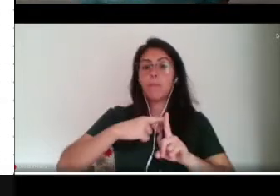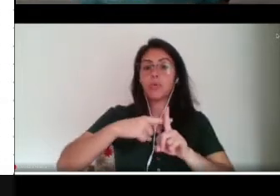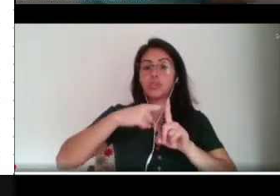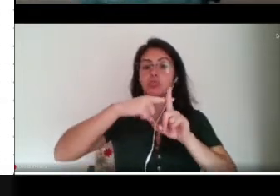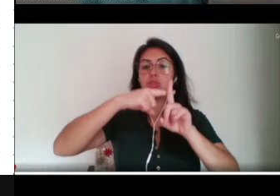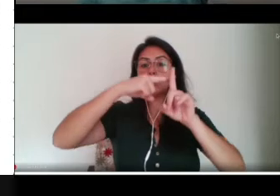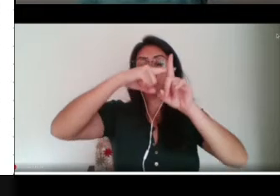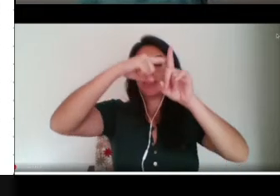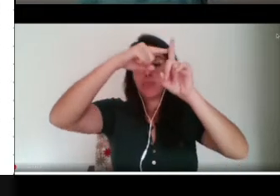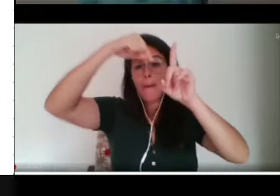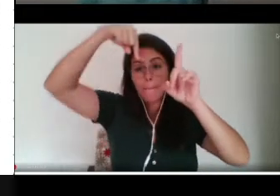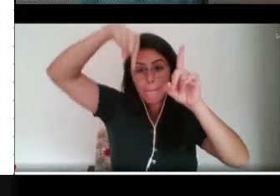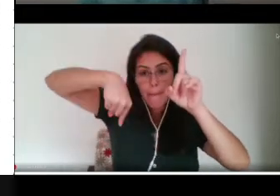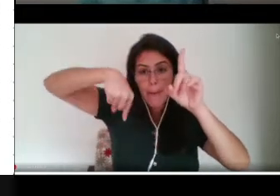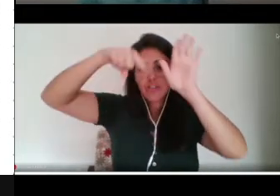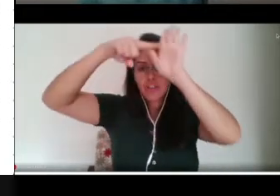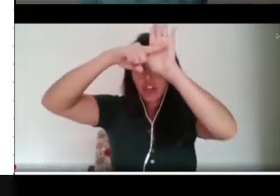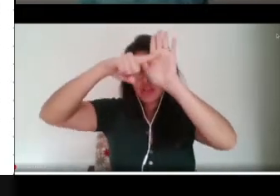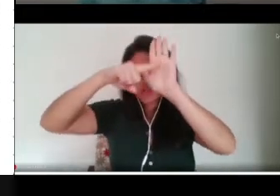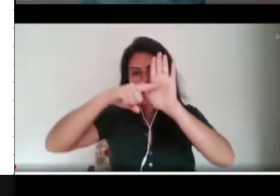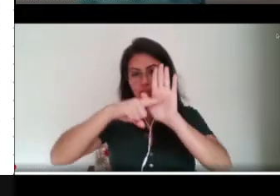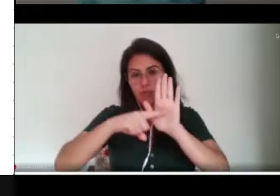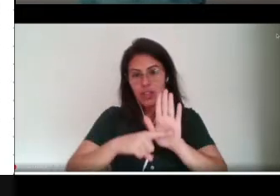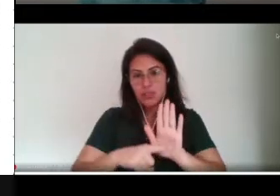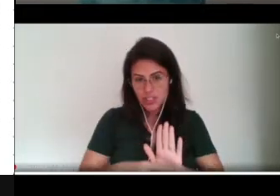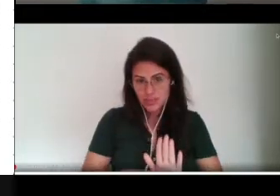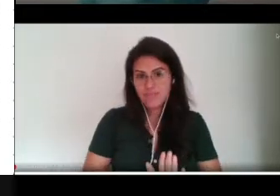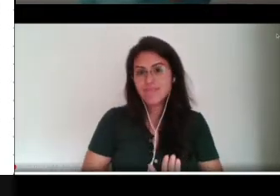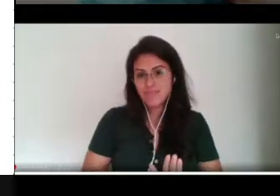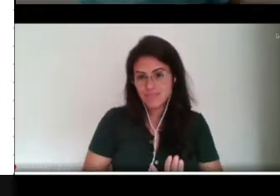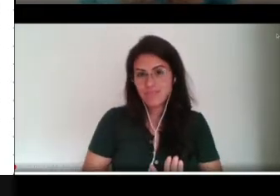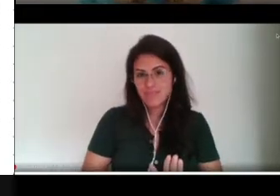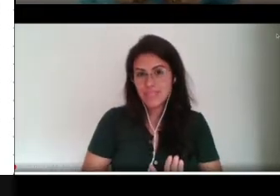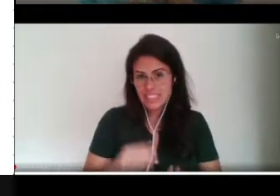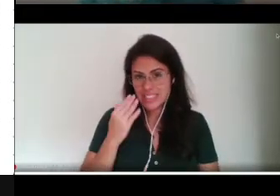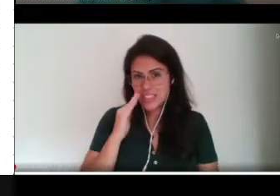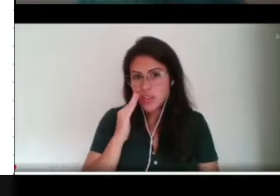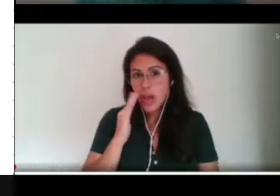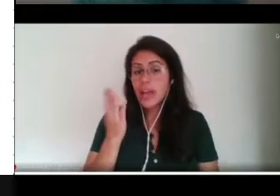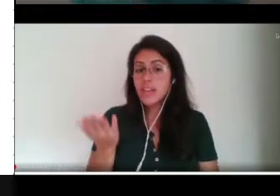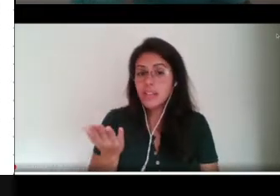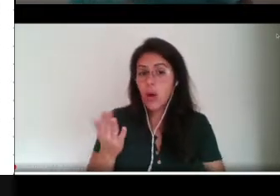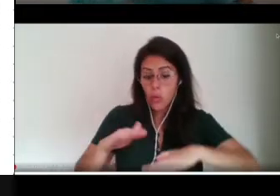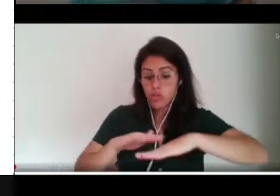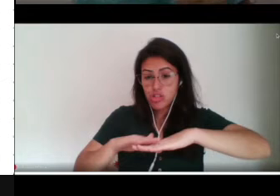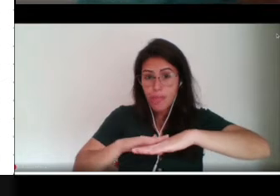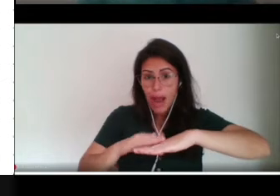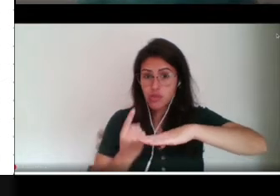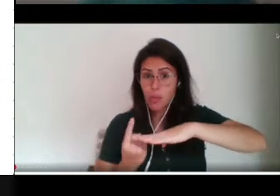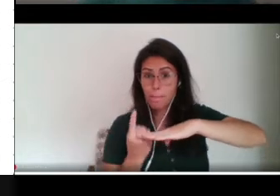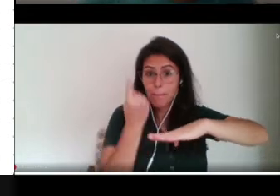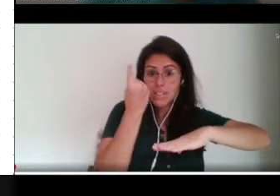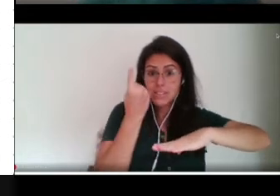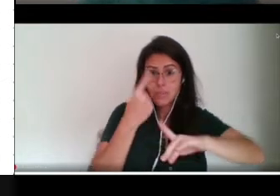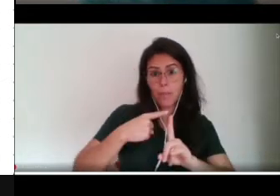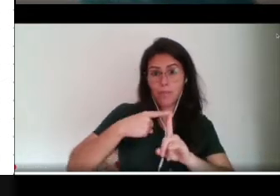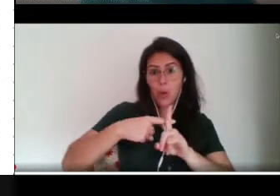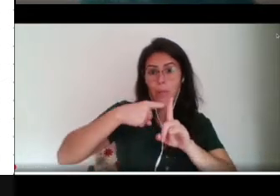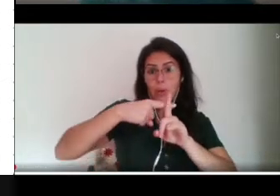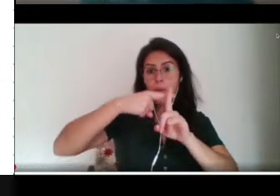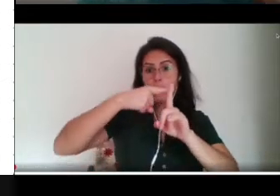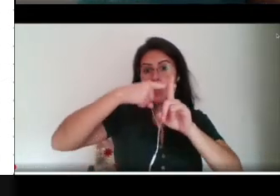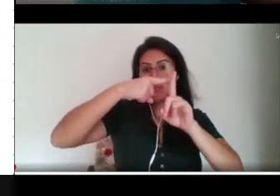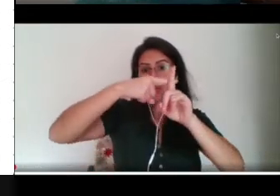baixo para cima. Então, se a aceleração é para baixo, ela é negativa em relação ao meu sistema de